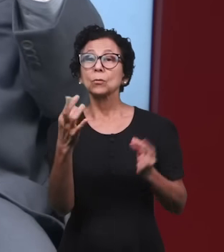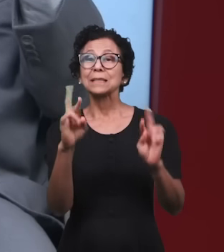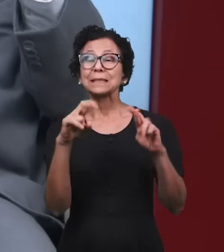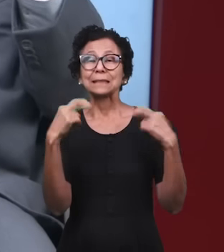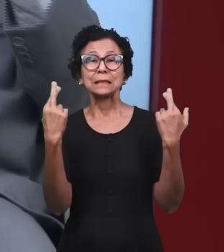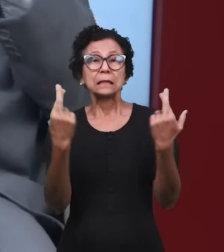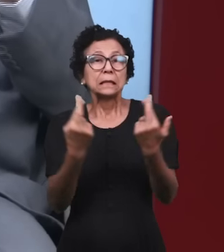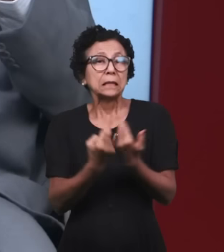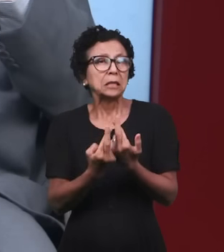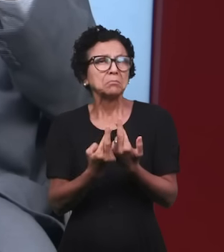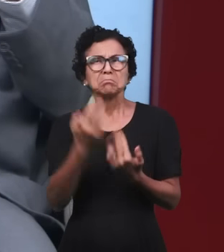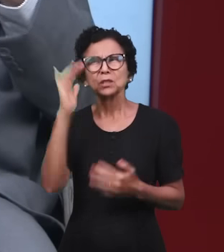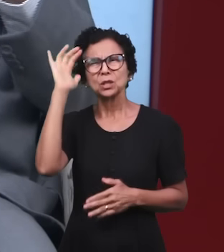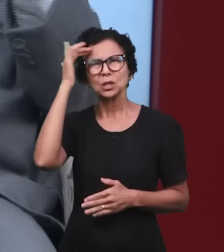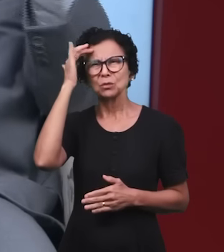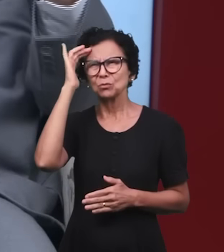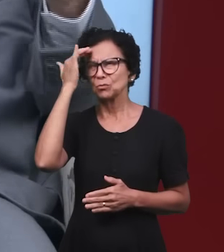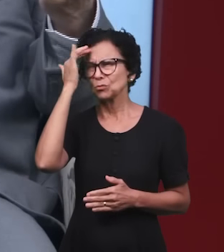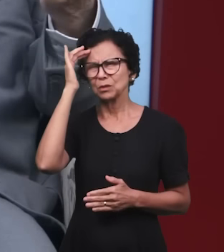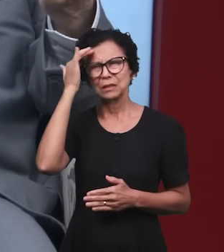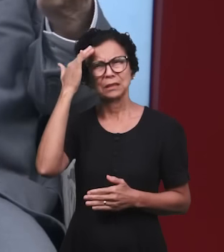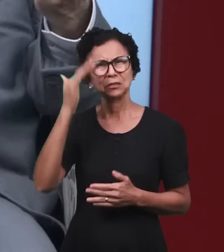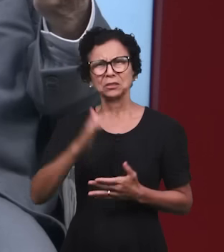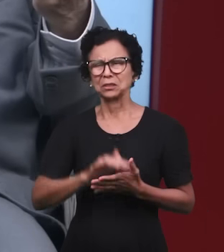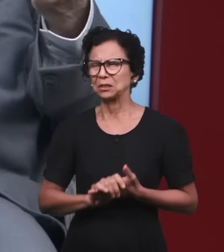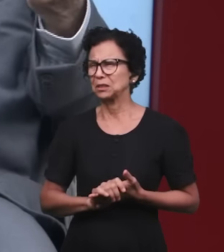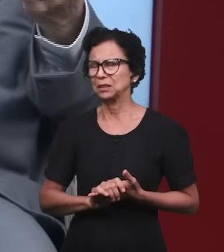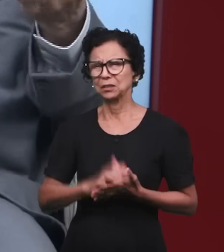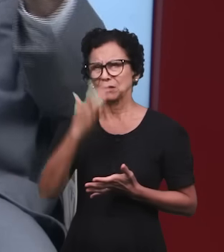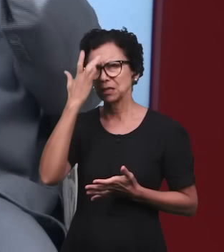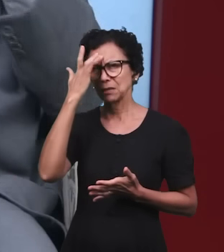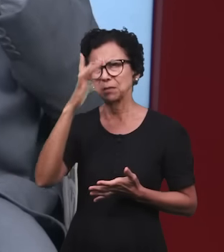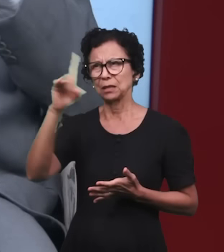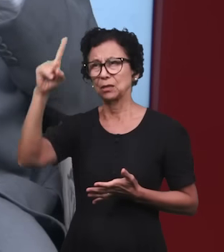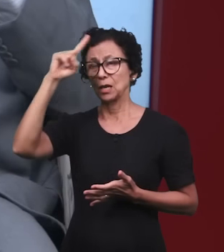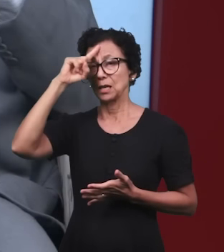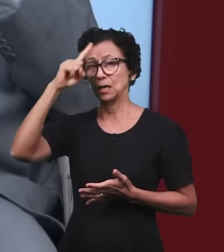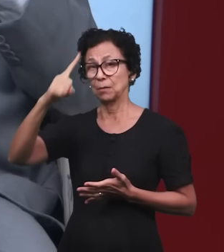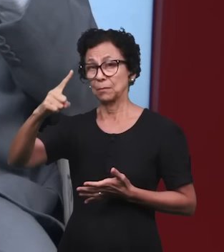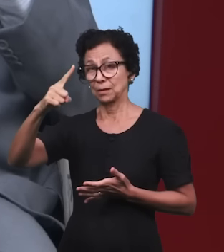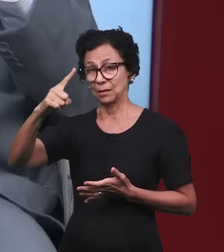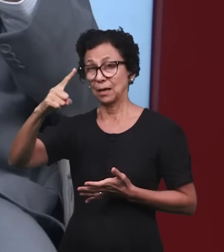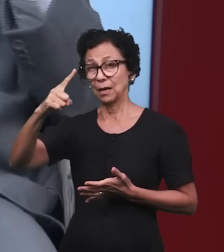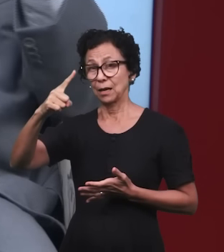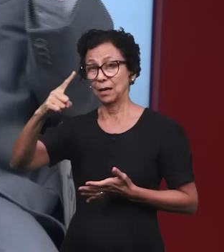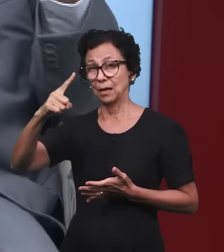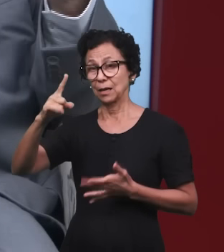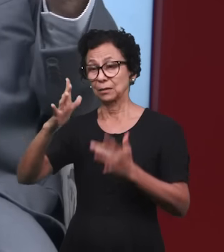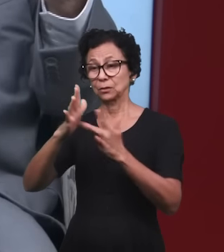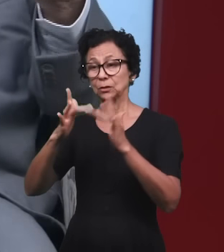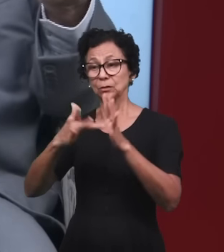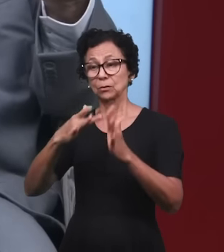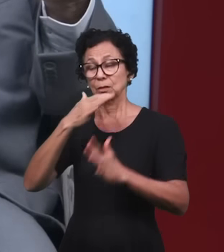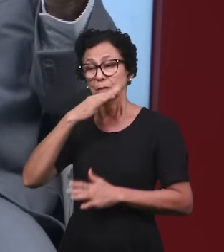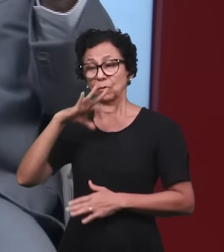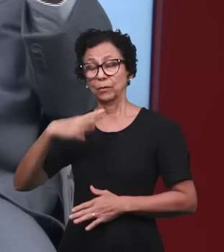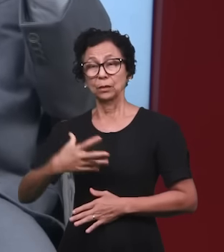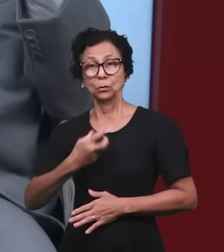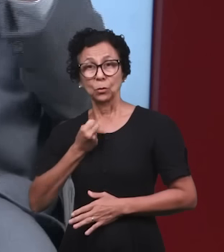compreensão de que Deus haveria de enviar esse Salvador. Mas Israel seria representado pelos seus